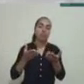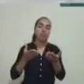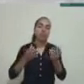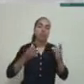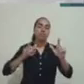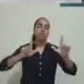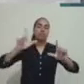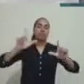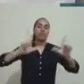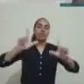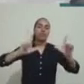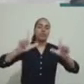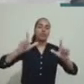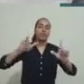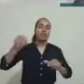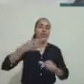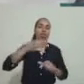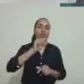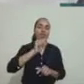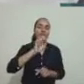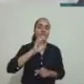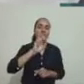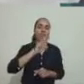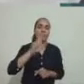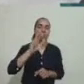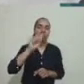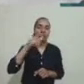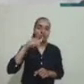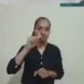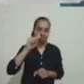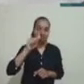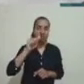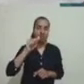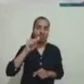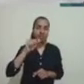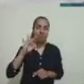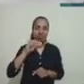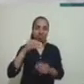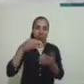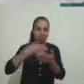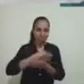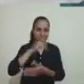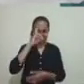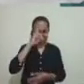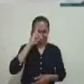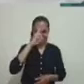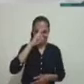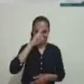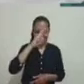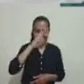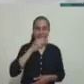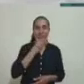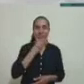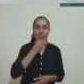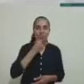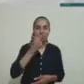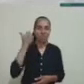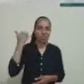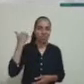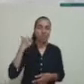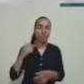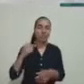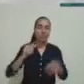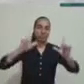Serrana. A TV Serrana, todos se lembram, em Botucatu, do saudoso Lanhoso, era um canal da